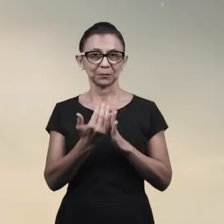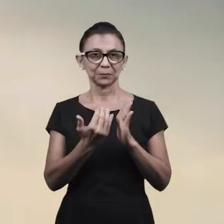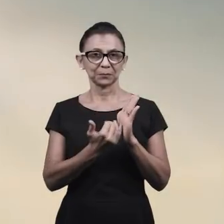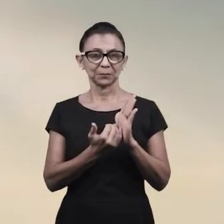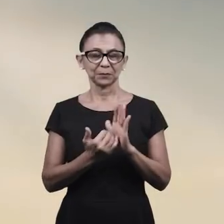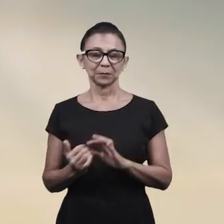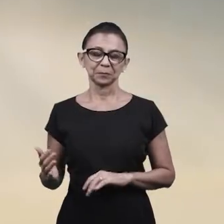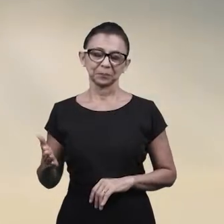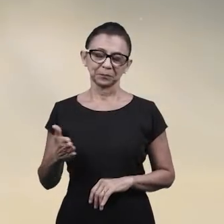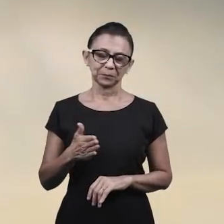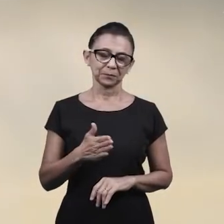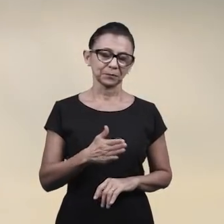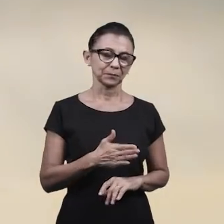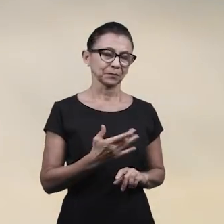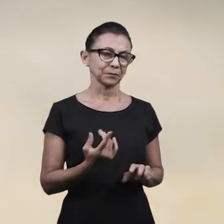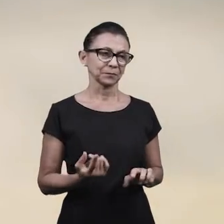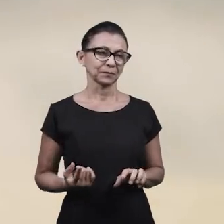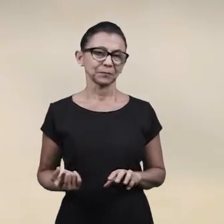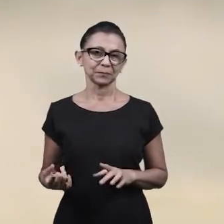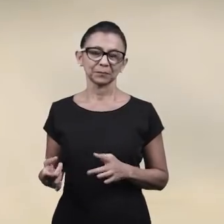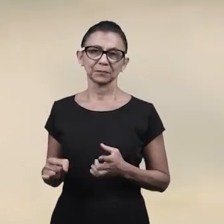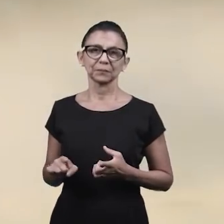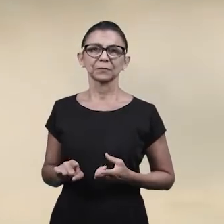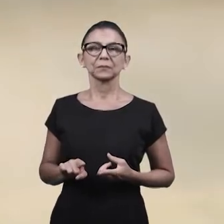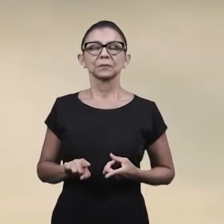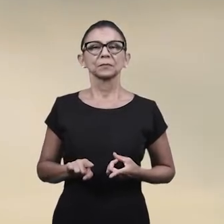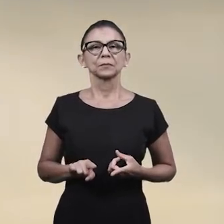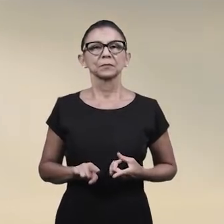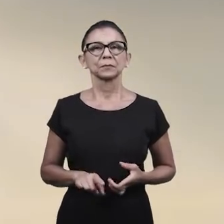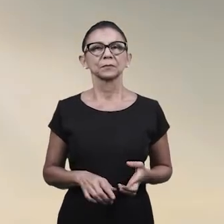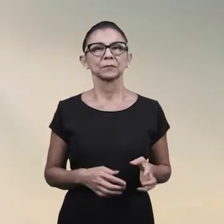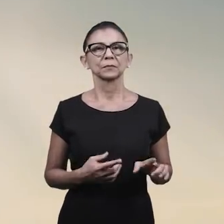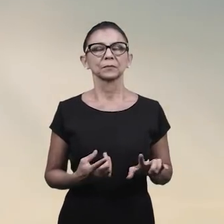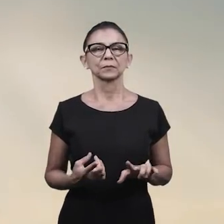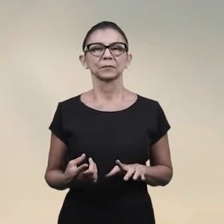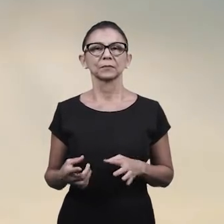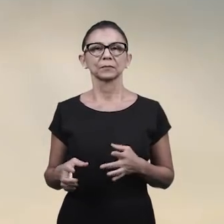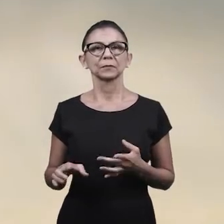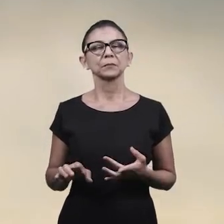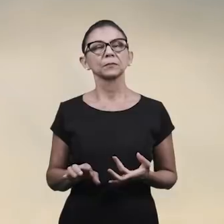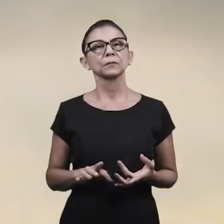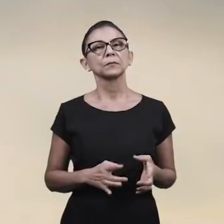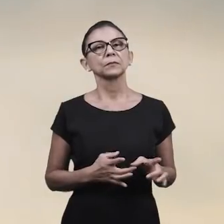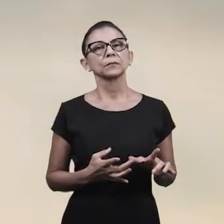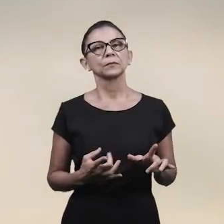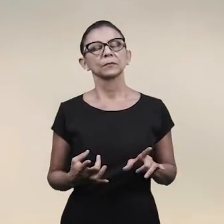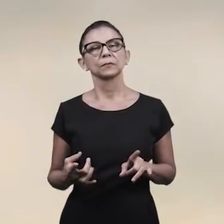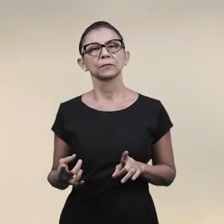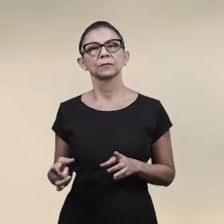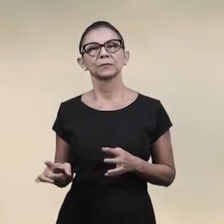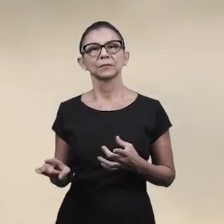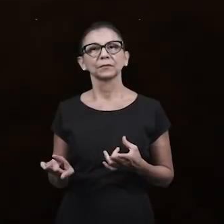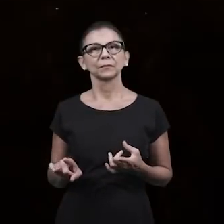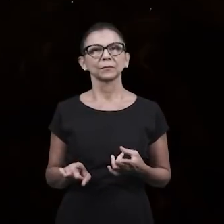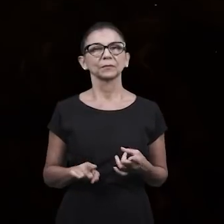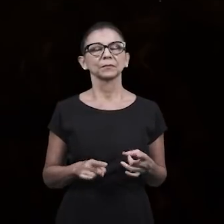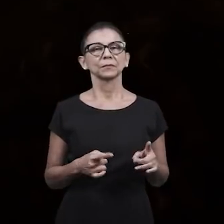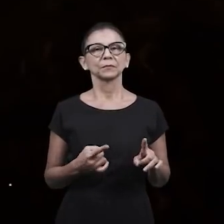desejamos a todos os nossos queridos irmãos, aqueles que nos ouvem, desejamos a todos um